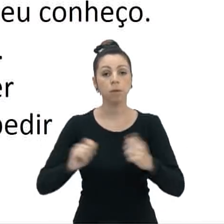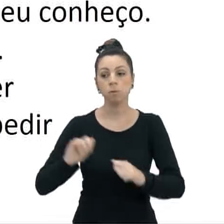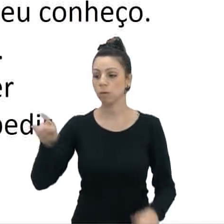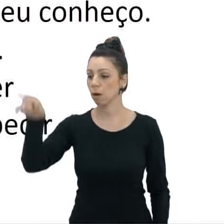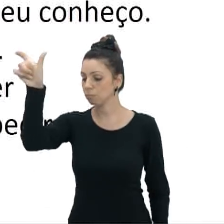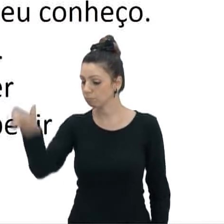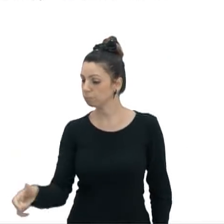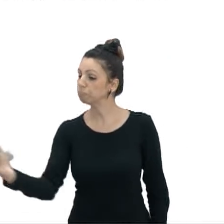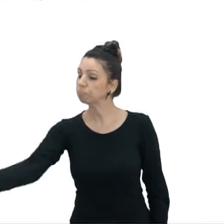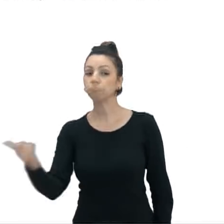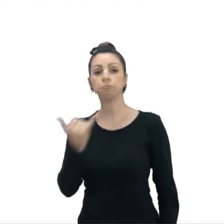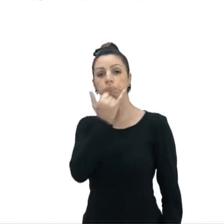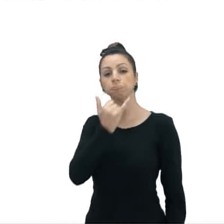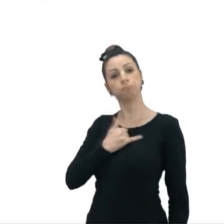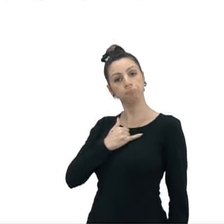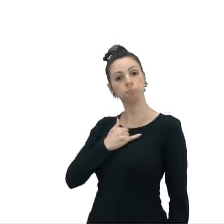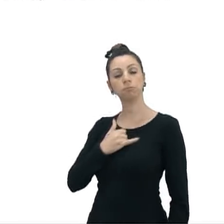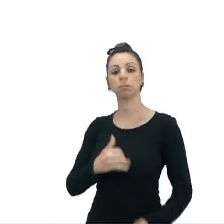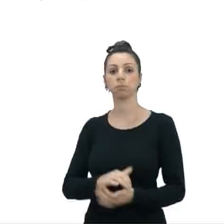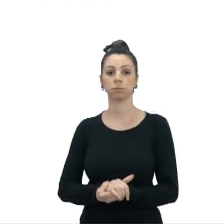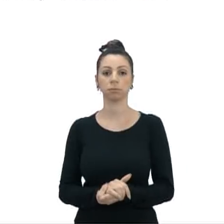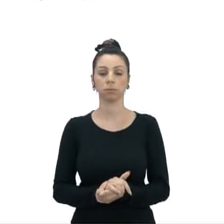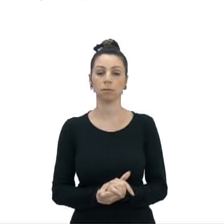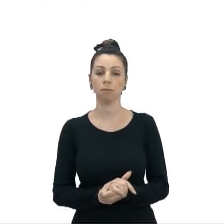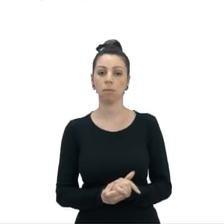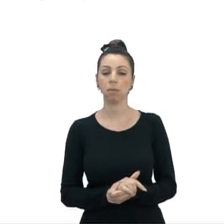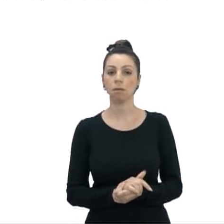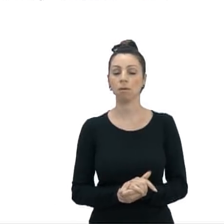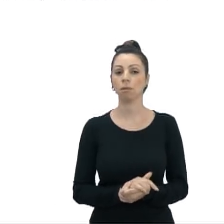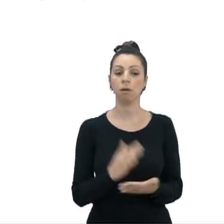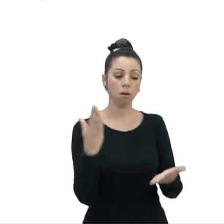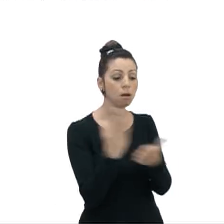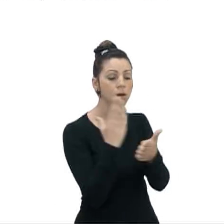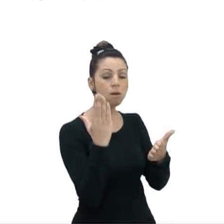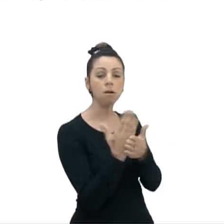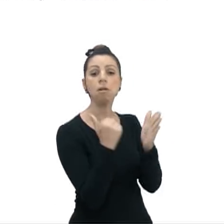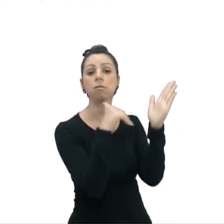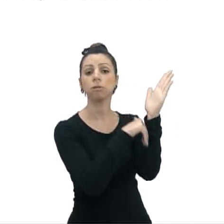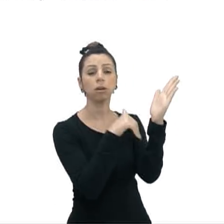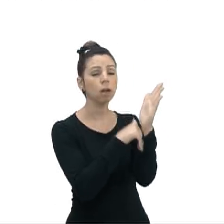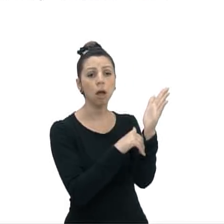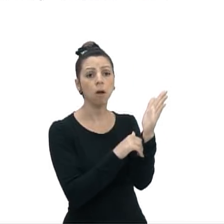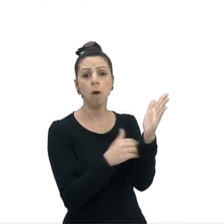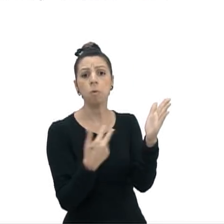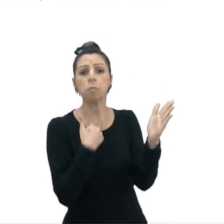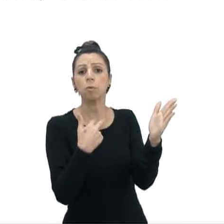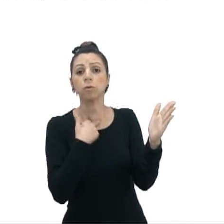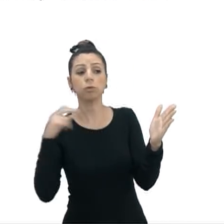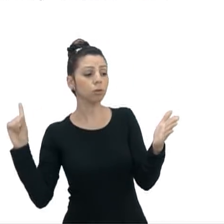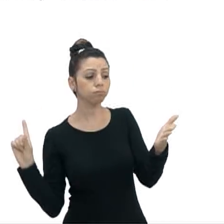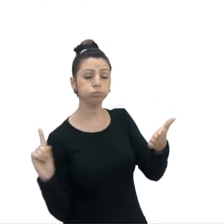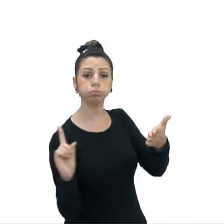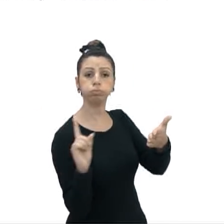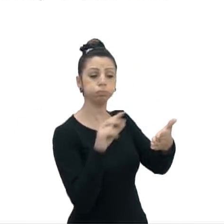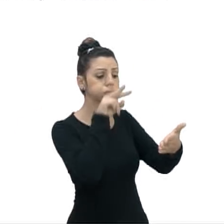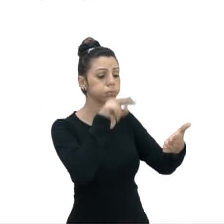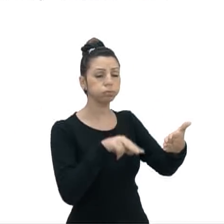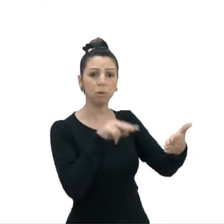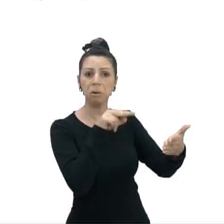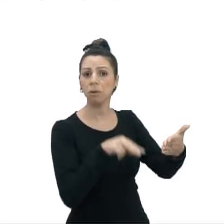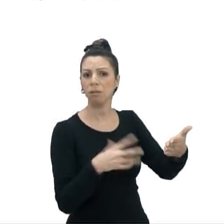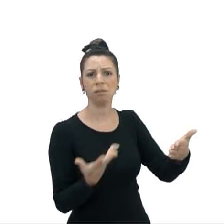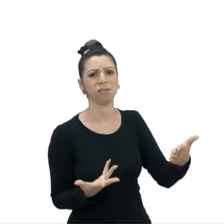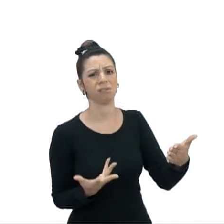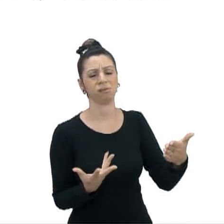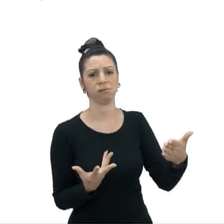pedir desculpas. E da minha agenda, ela não podia nem ter chegado perto. Foi a maior invasão